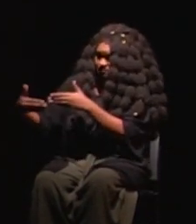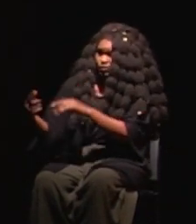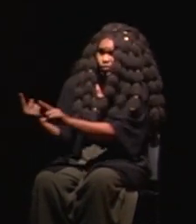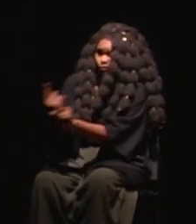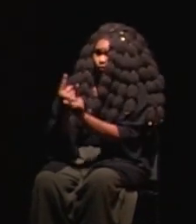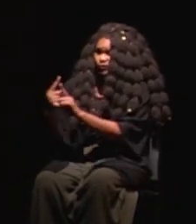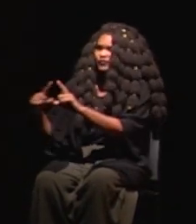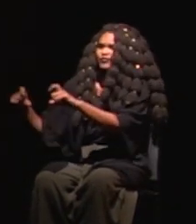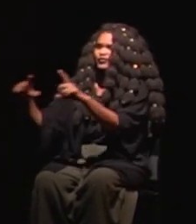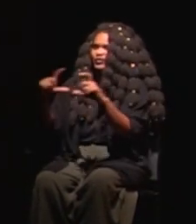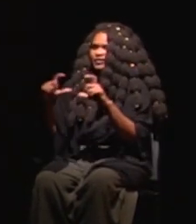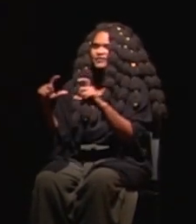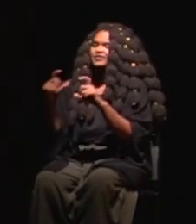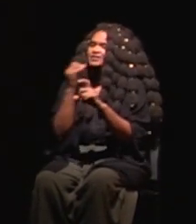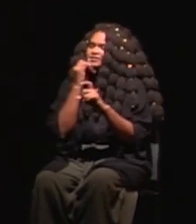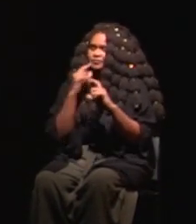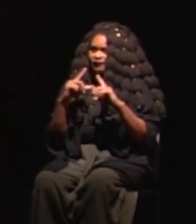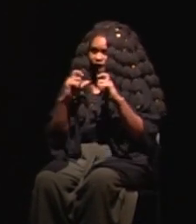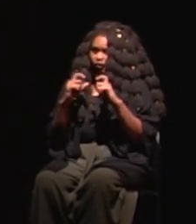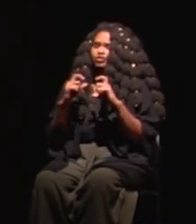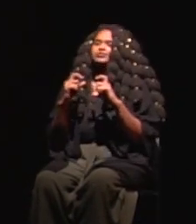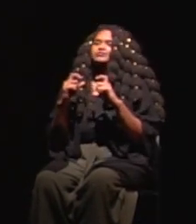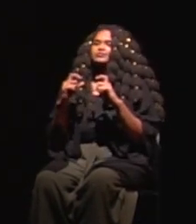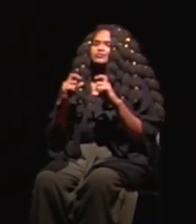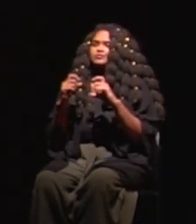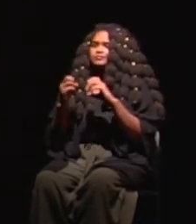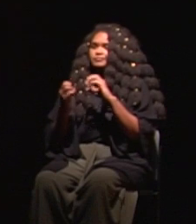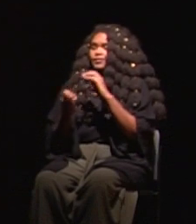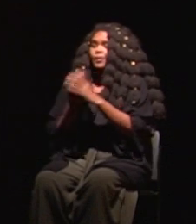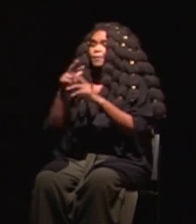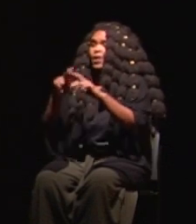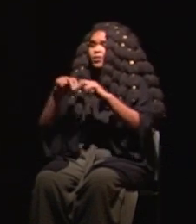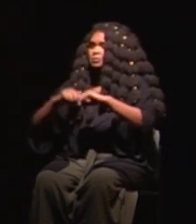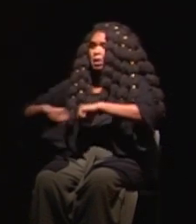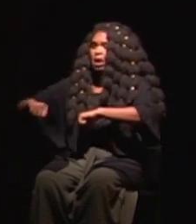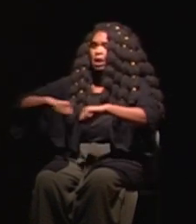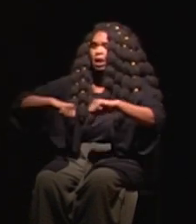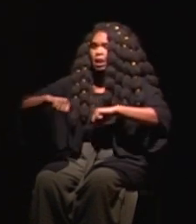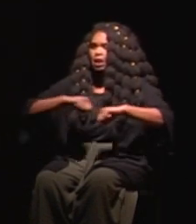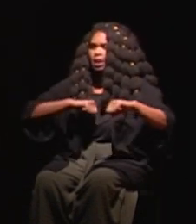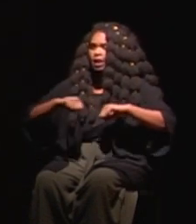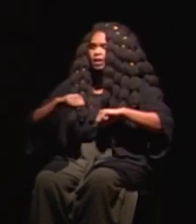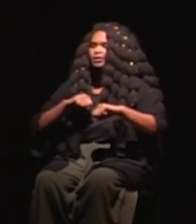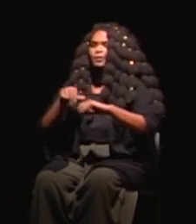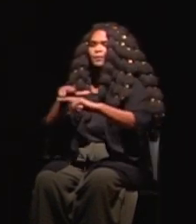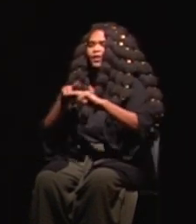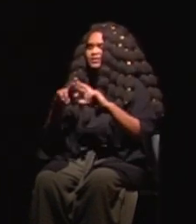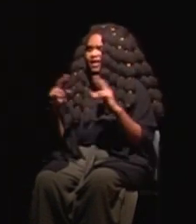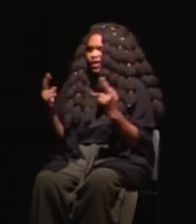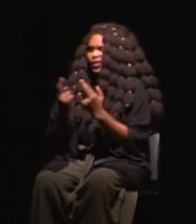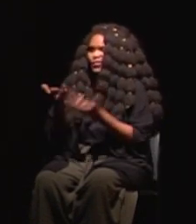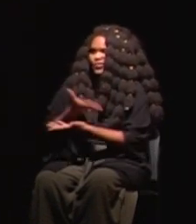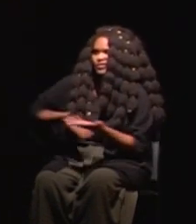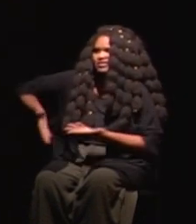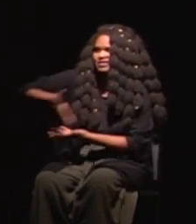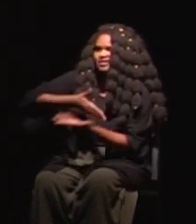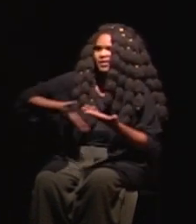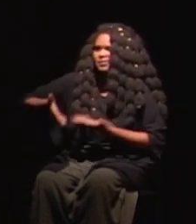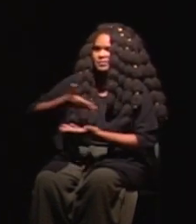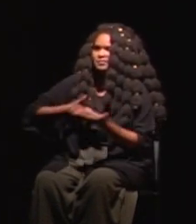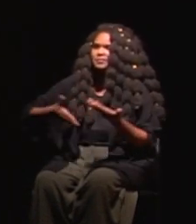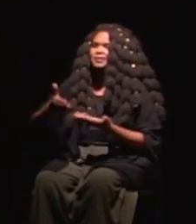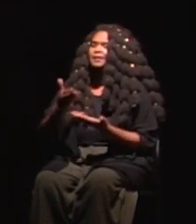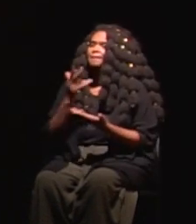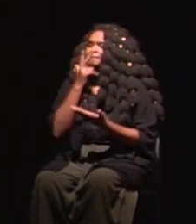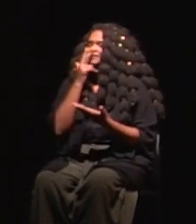exemplo, o Na Foto surgiu de toda essa efervescência criada dessas reuniões que pareciam